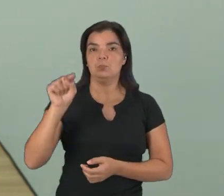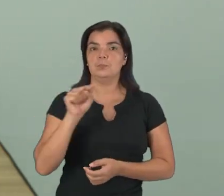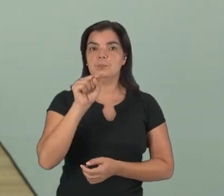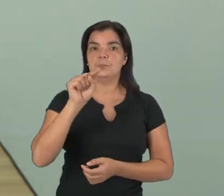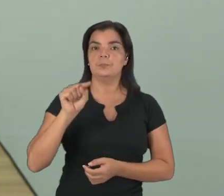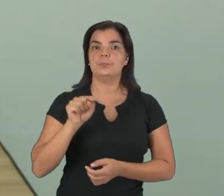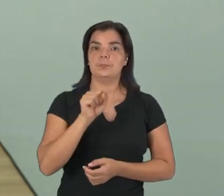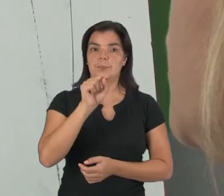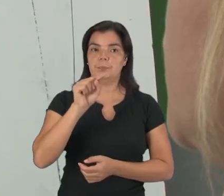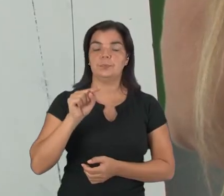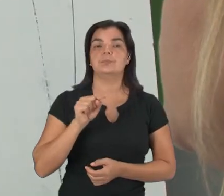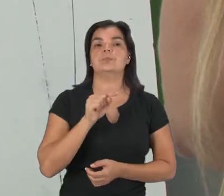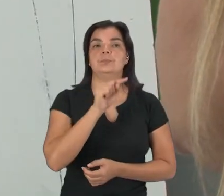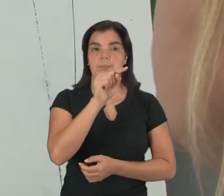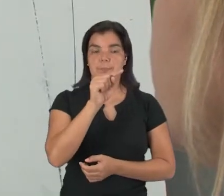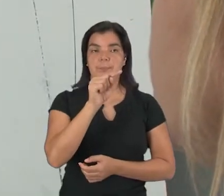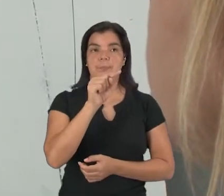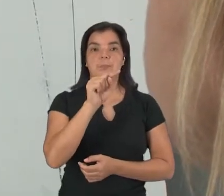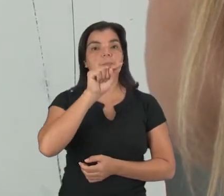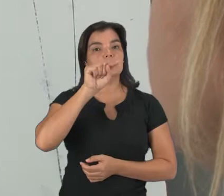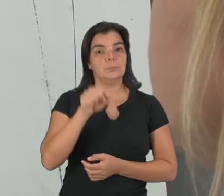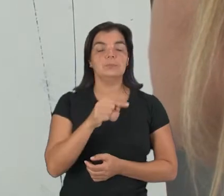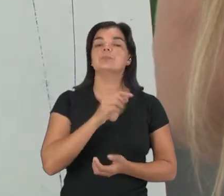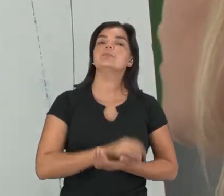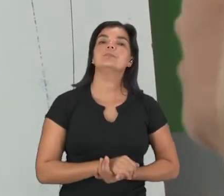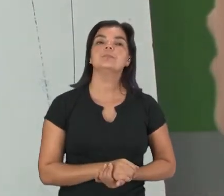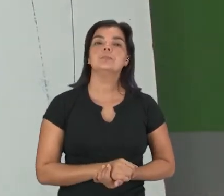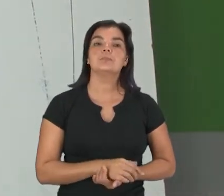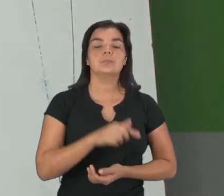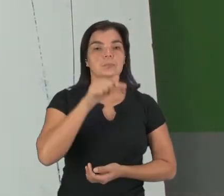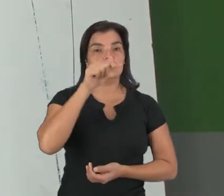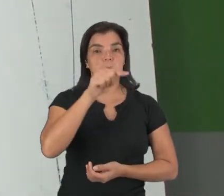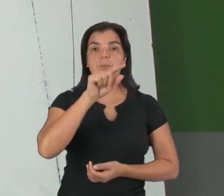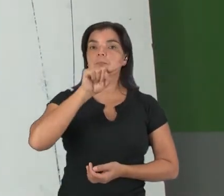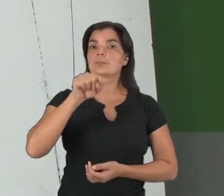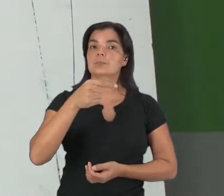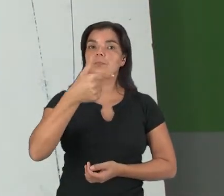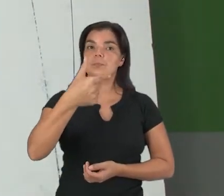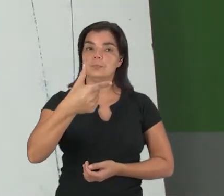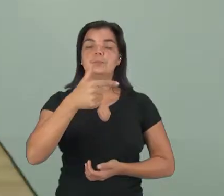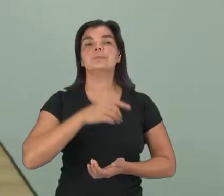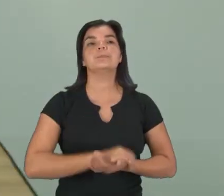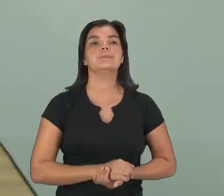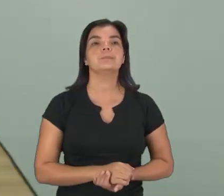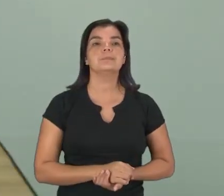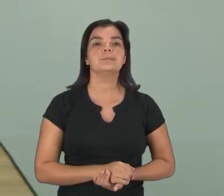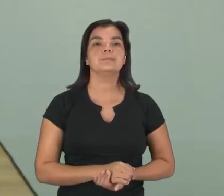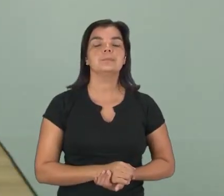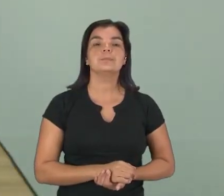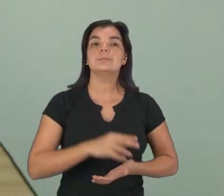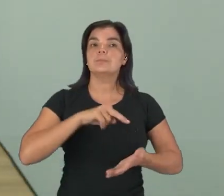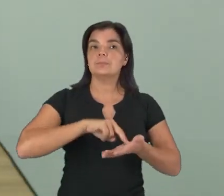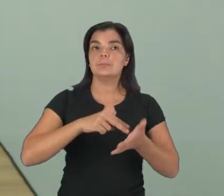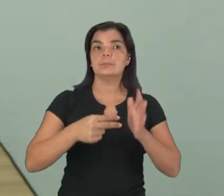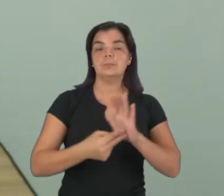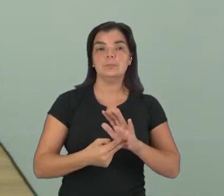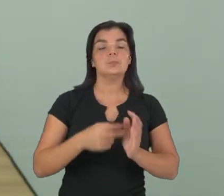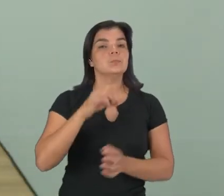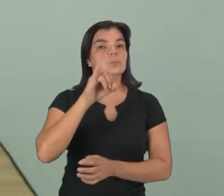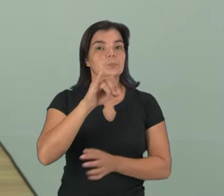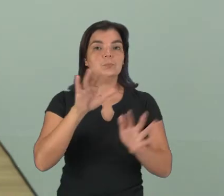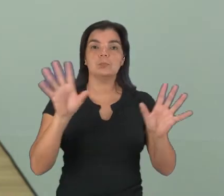1, 2, 3. Olha só, tá vendo? Ou seja, se